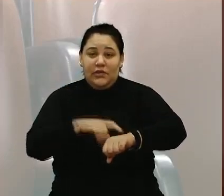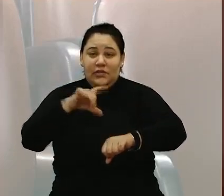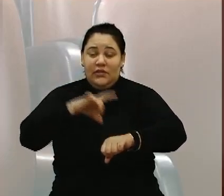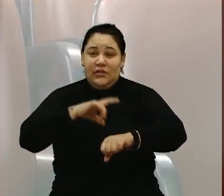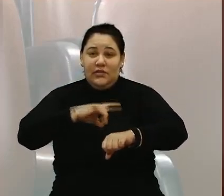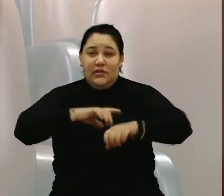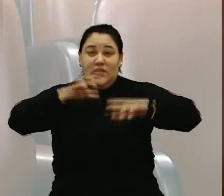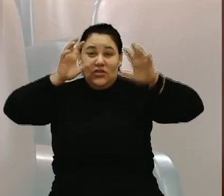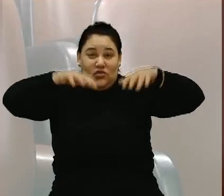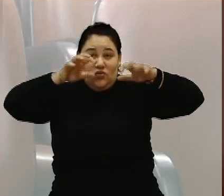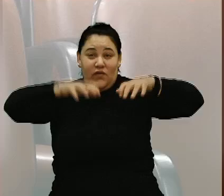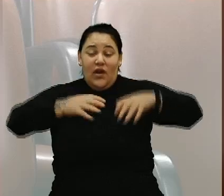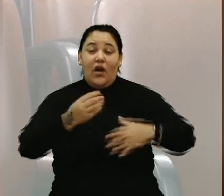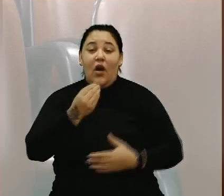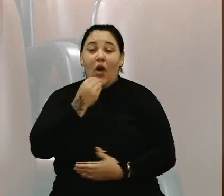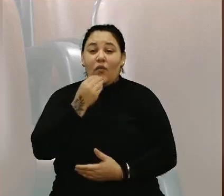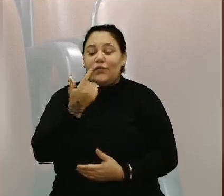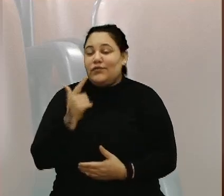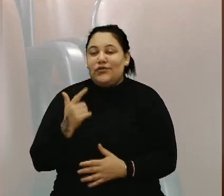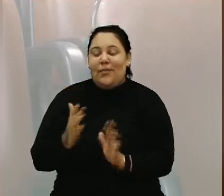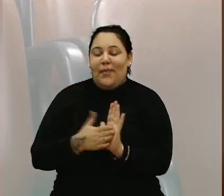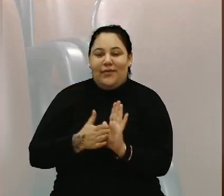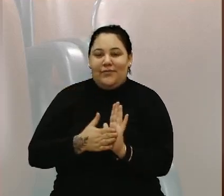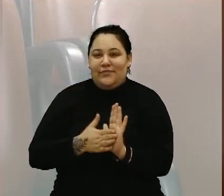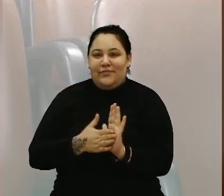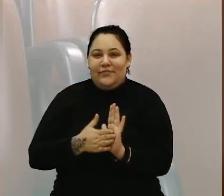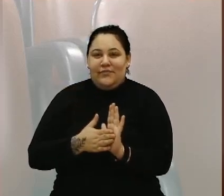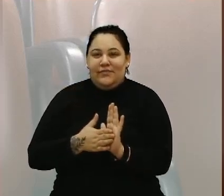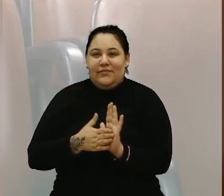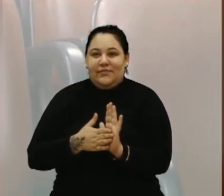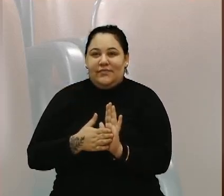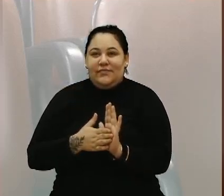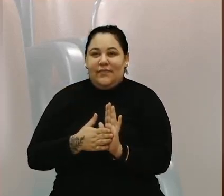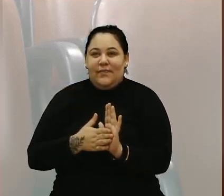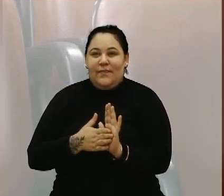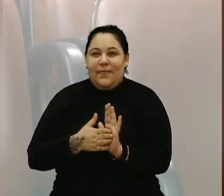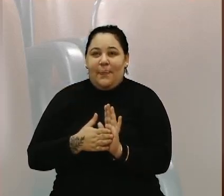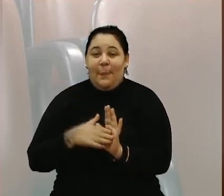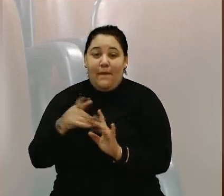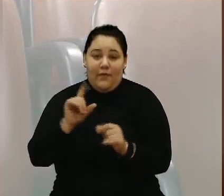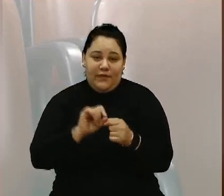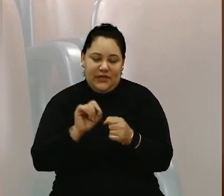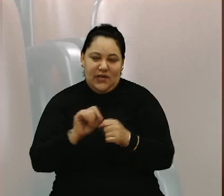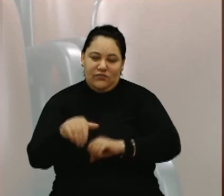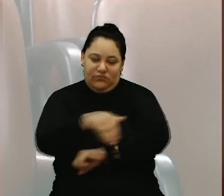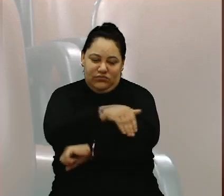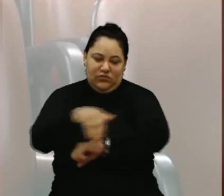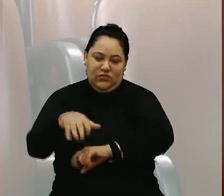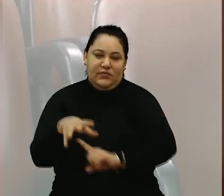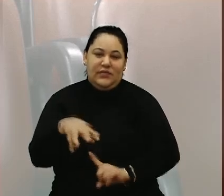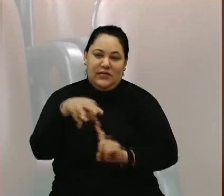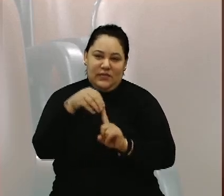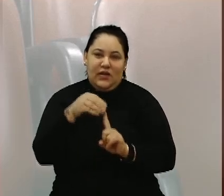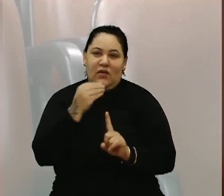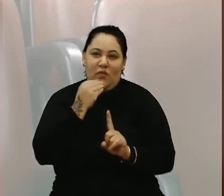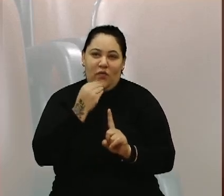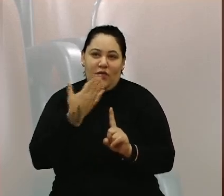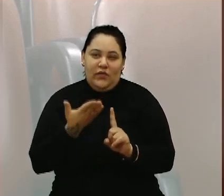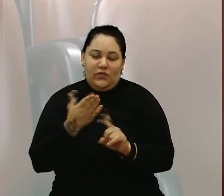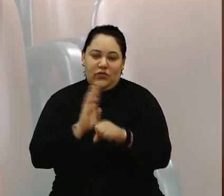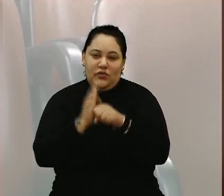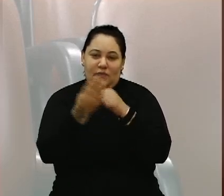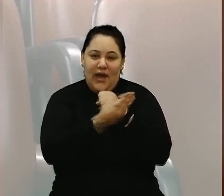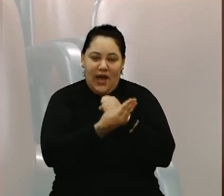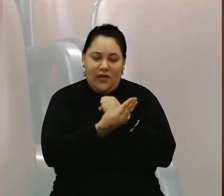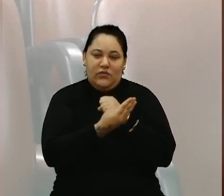chuvarada, claro que não tinha plano, foi feito as ruas principais dos bairros,